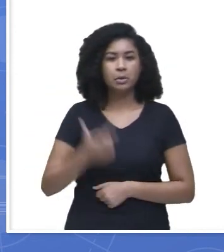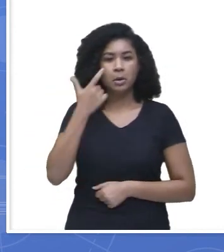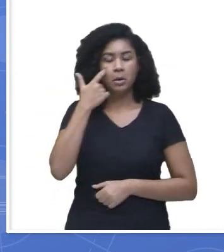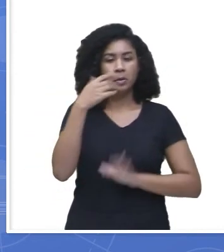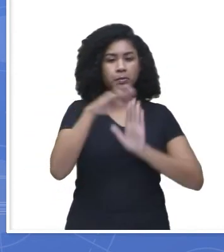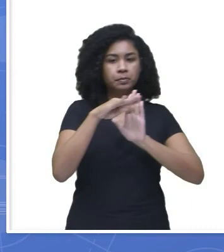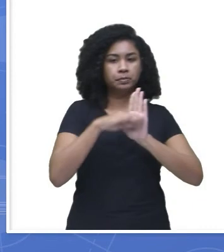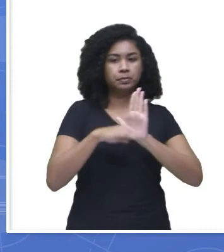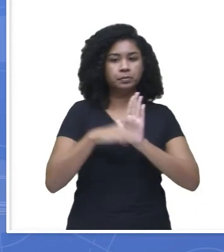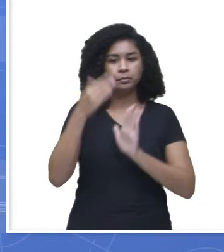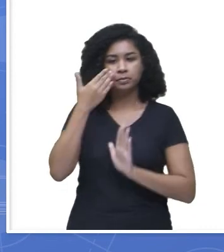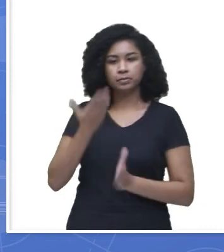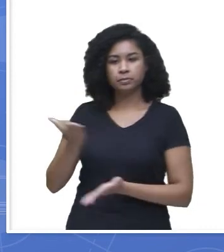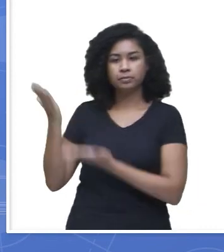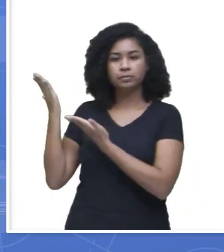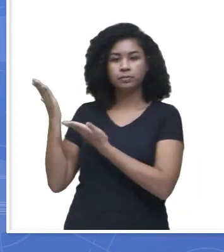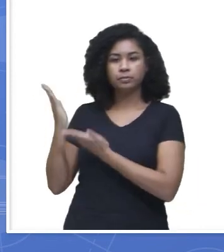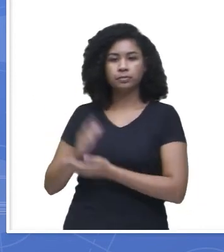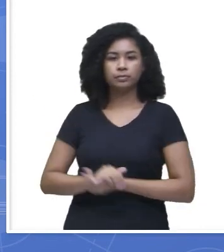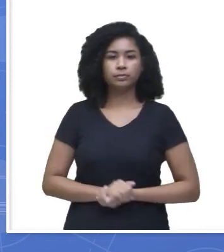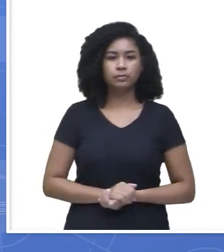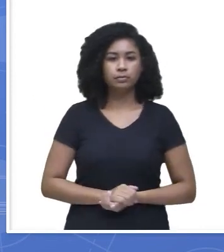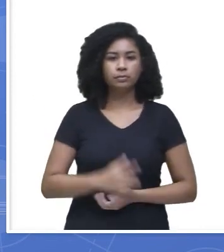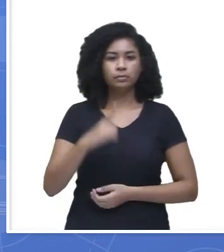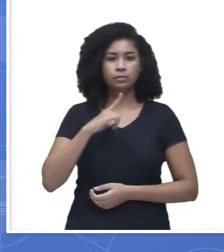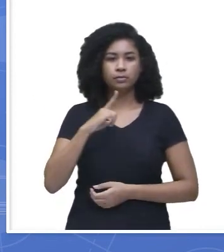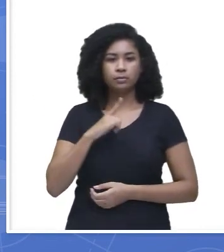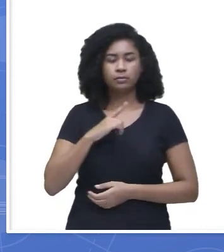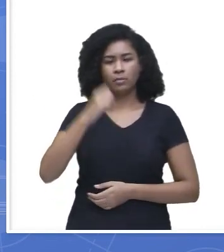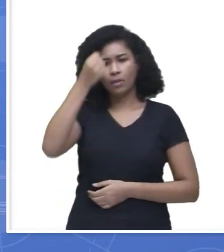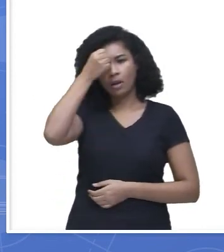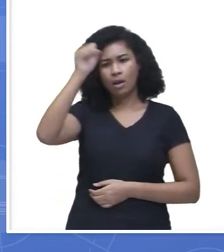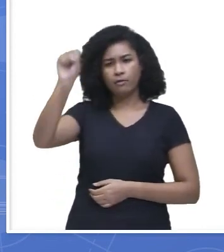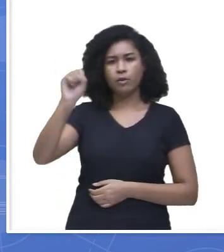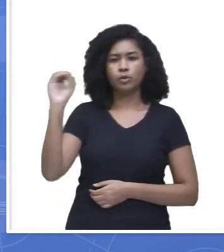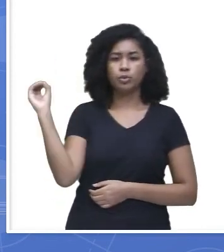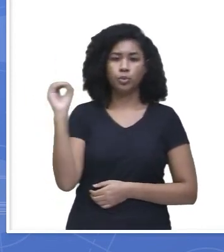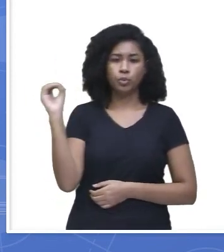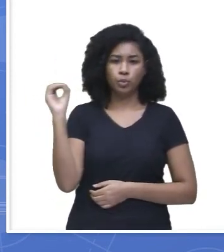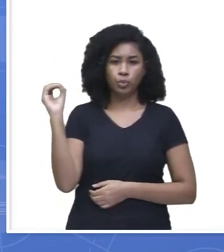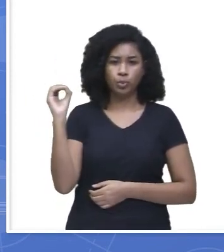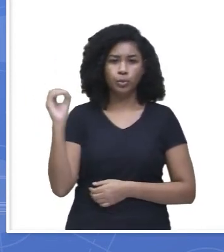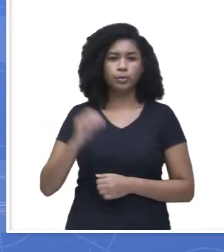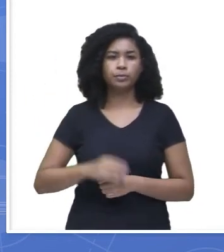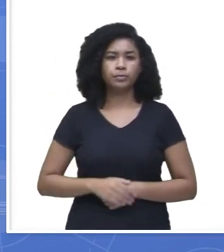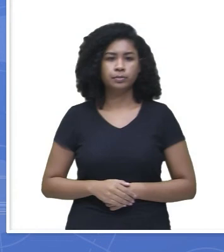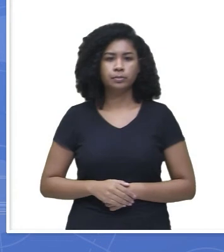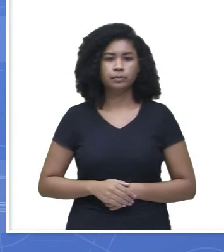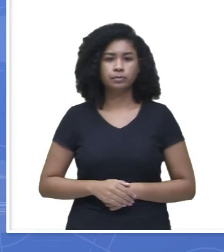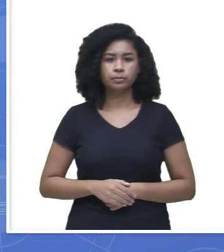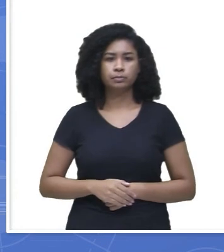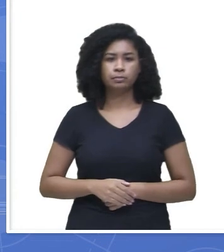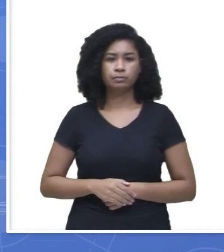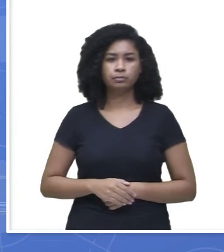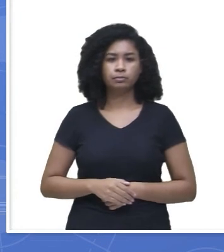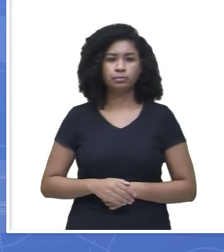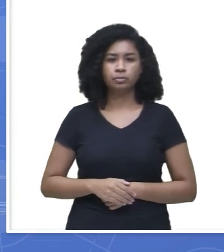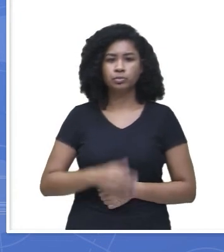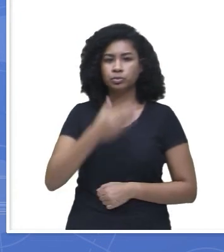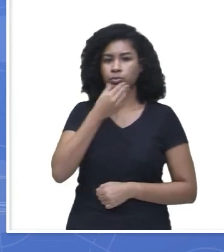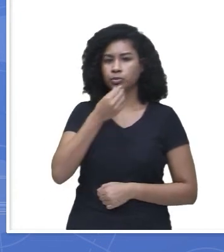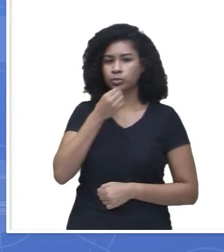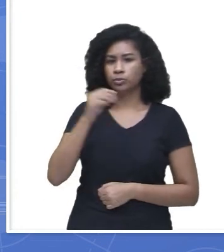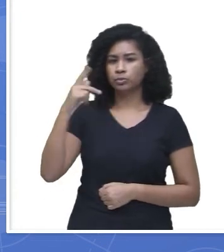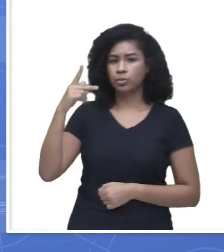então? Então, nós temos aí Revolução de Outubro, ela vai acontecer em 17. Sequestro do encouraçado Potkin, também